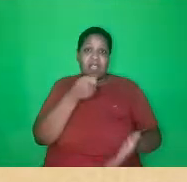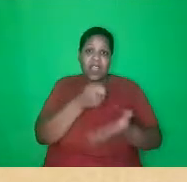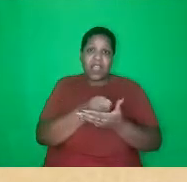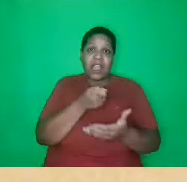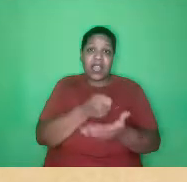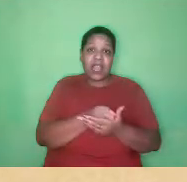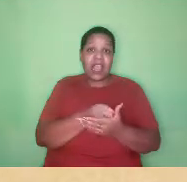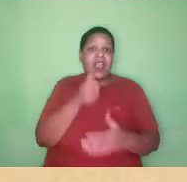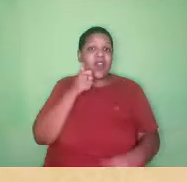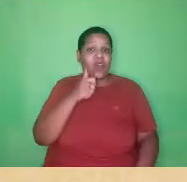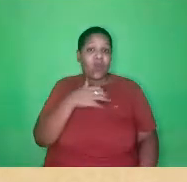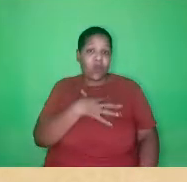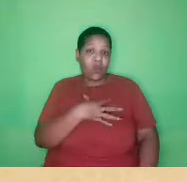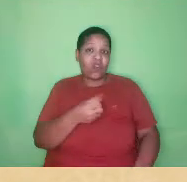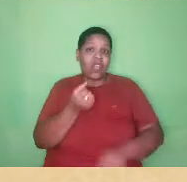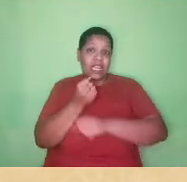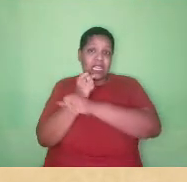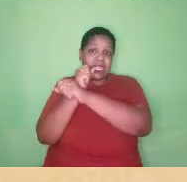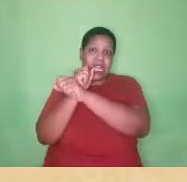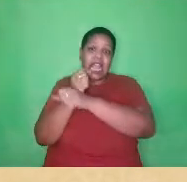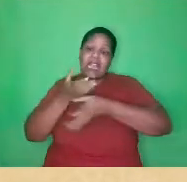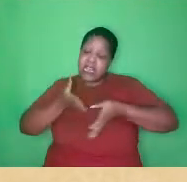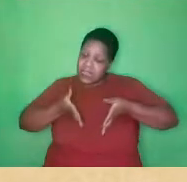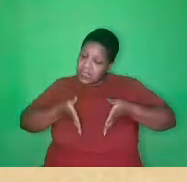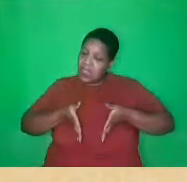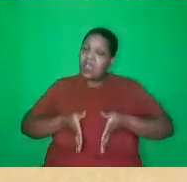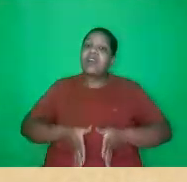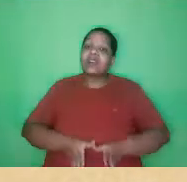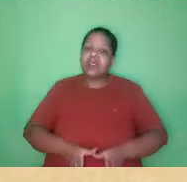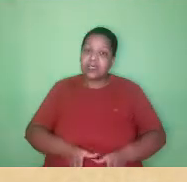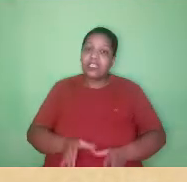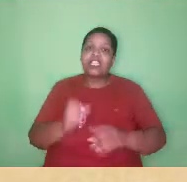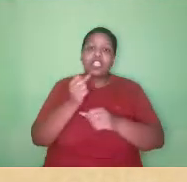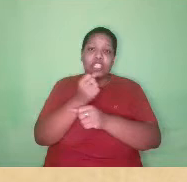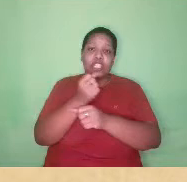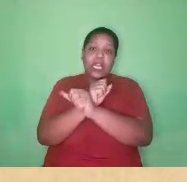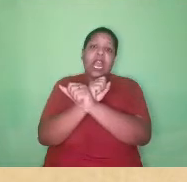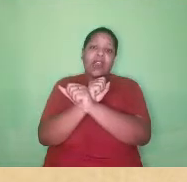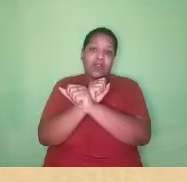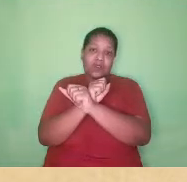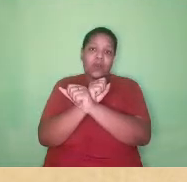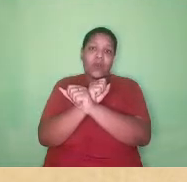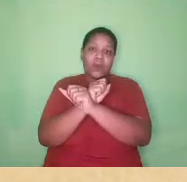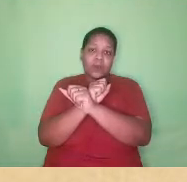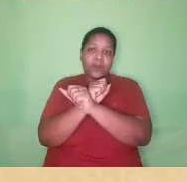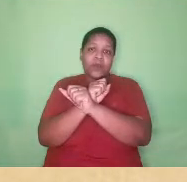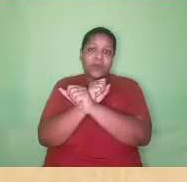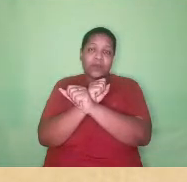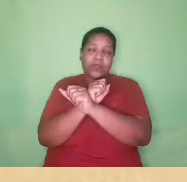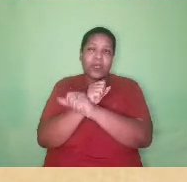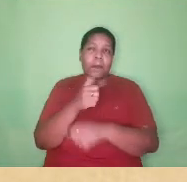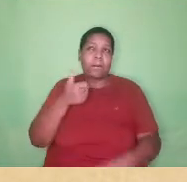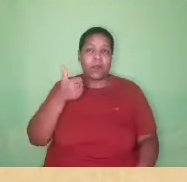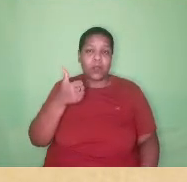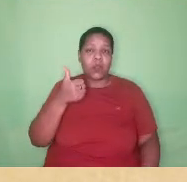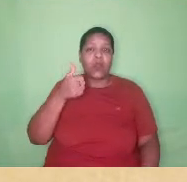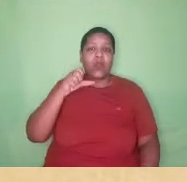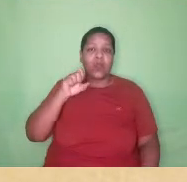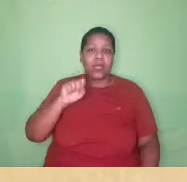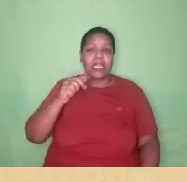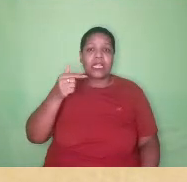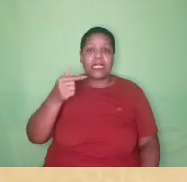mulheres escravizadas, nasceriam também na condição de escravos. Foi a partir de 1871, com a lei do ventre